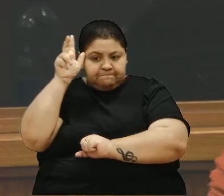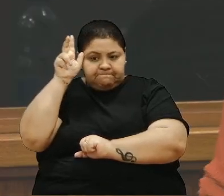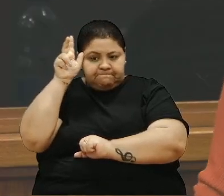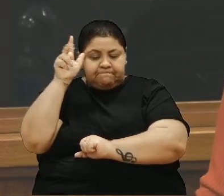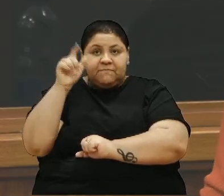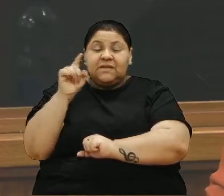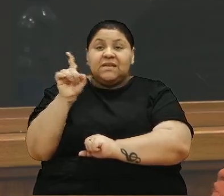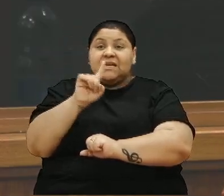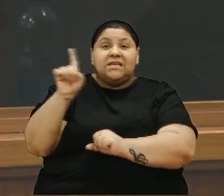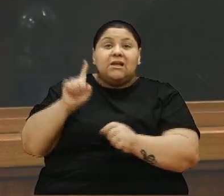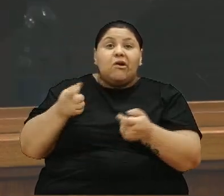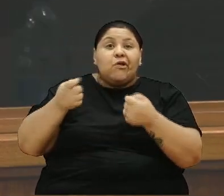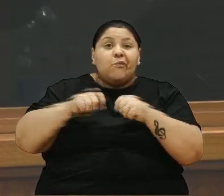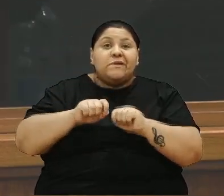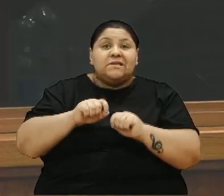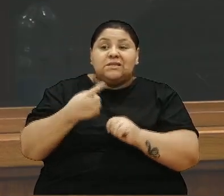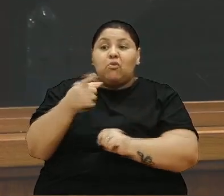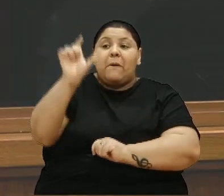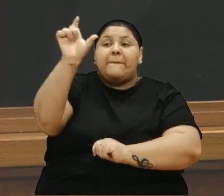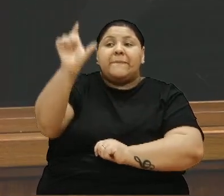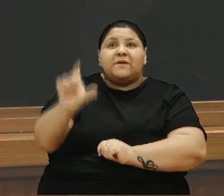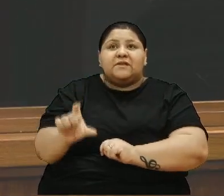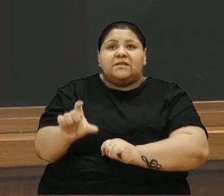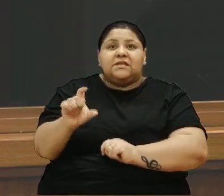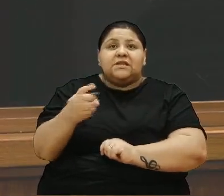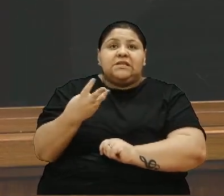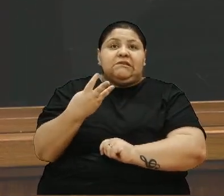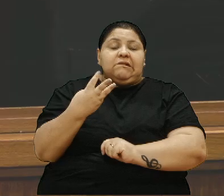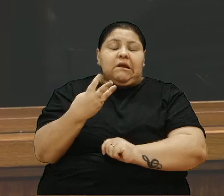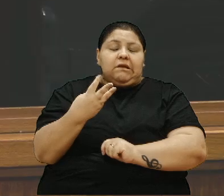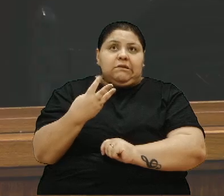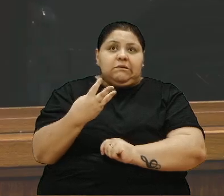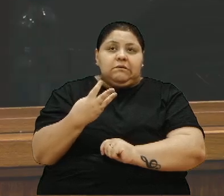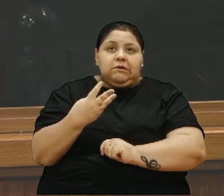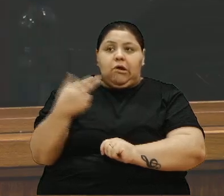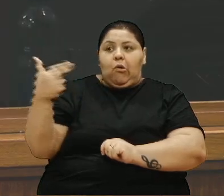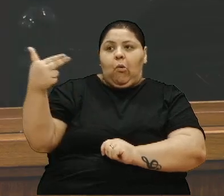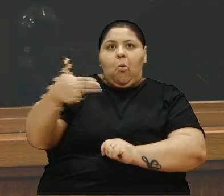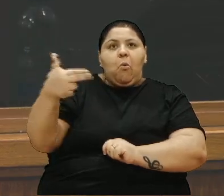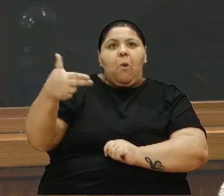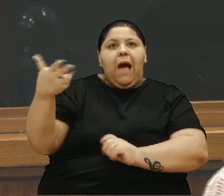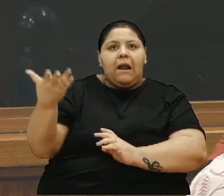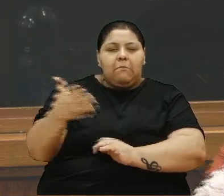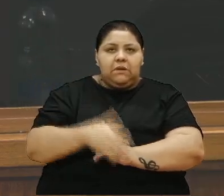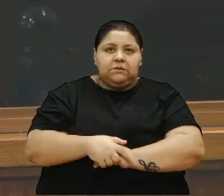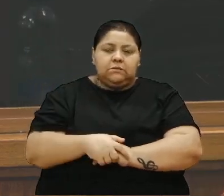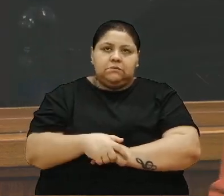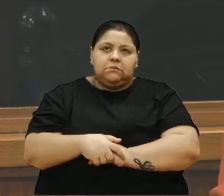não precisa ir uma pessoa, 3 guardas com armas tão